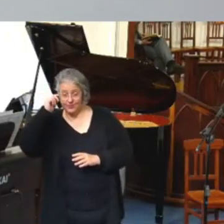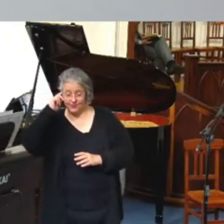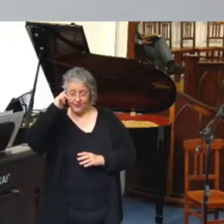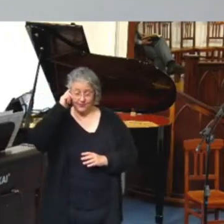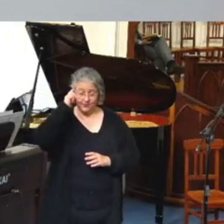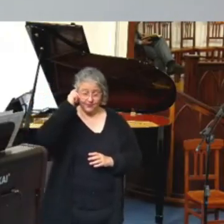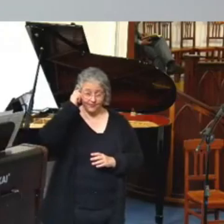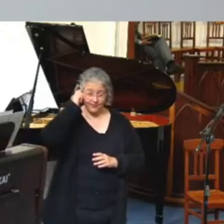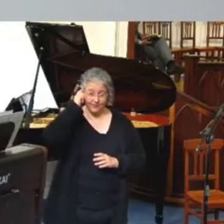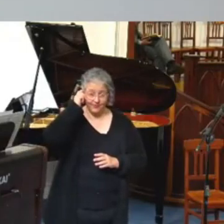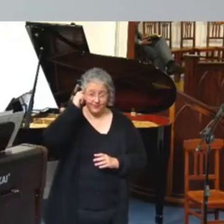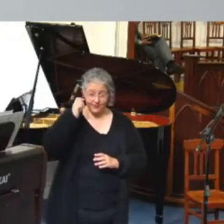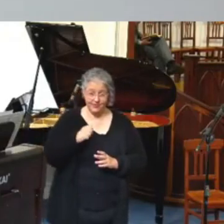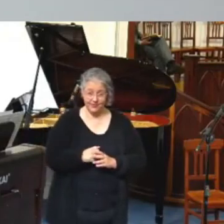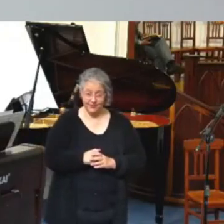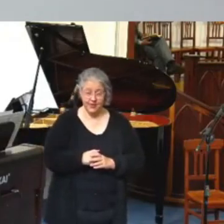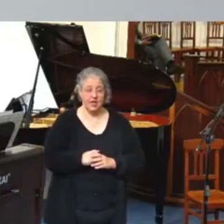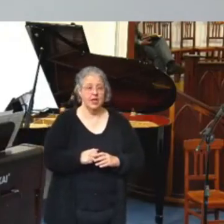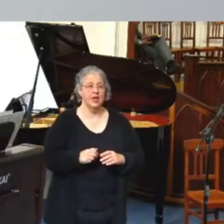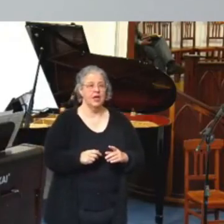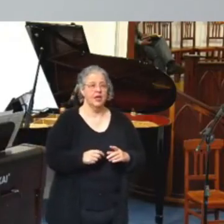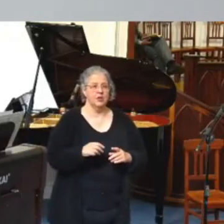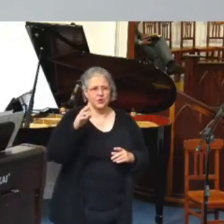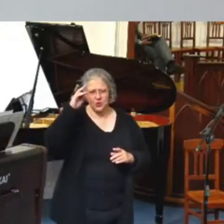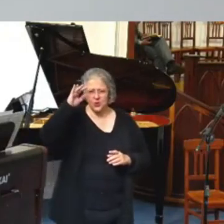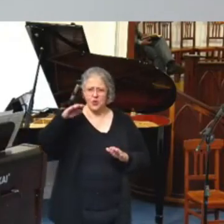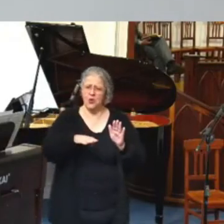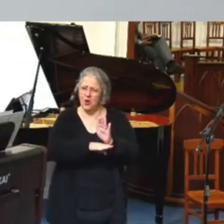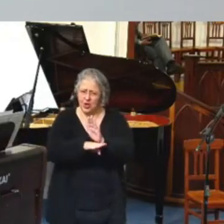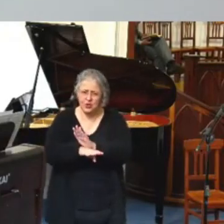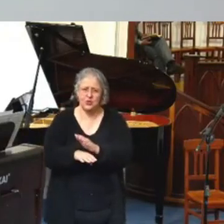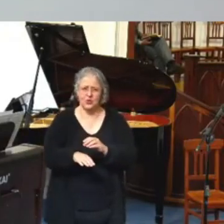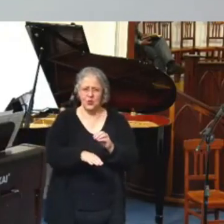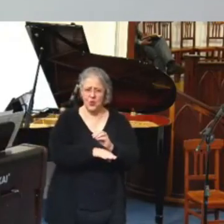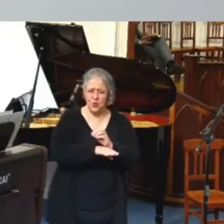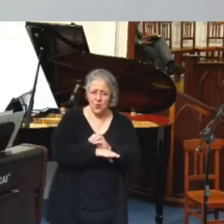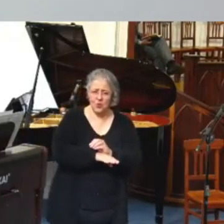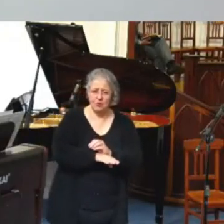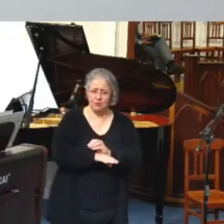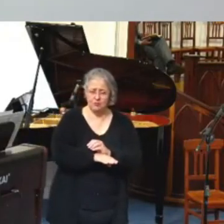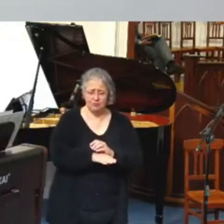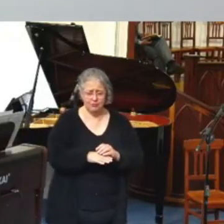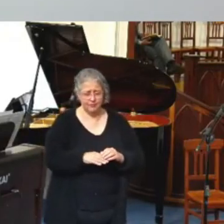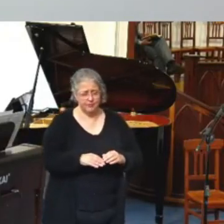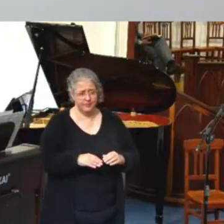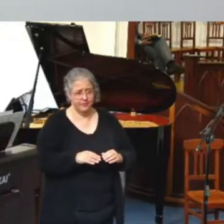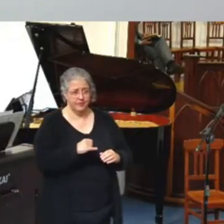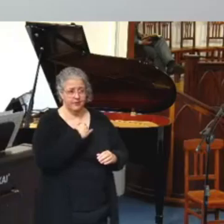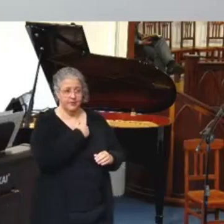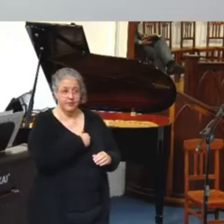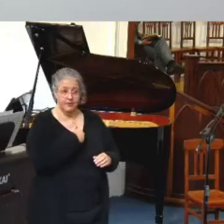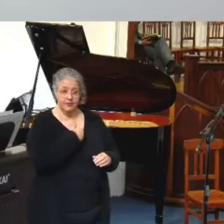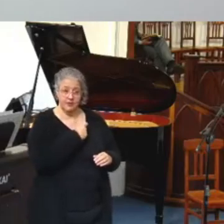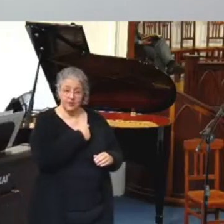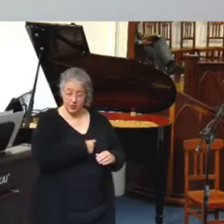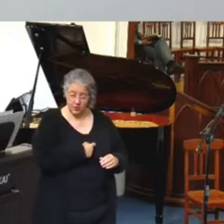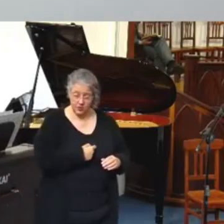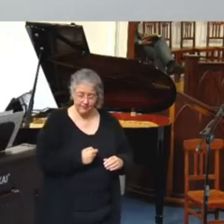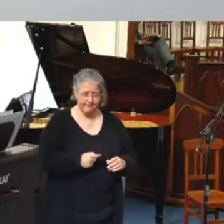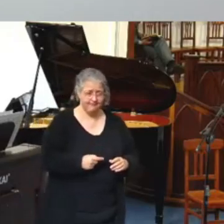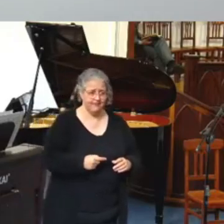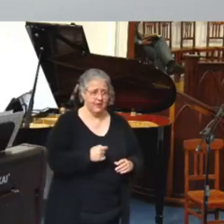José, por vários momentos, ele foi levado a uma situação que ele poderia reagir